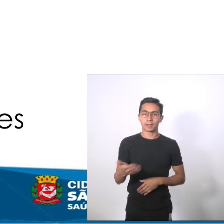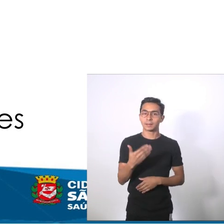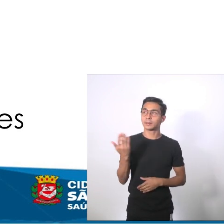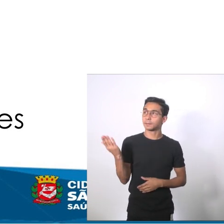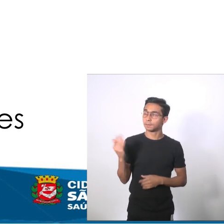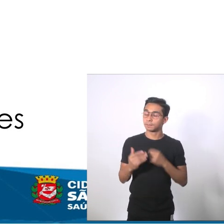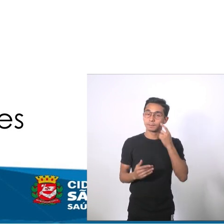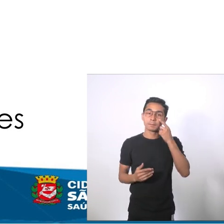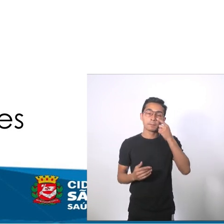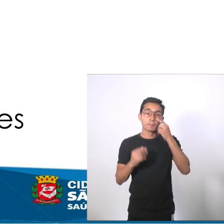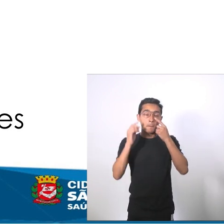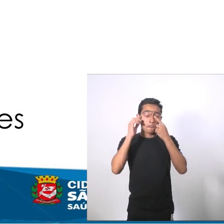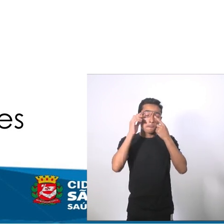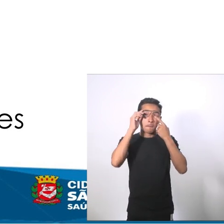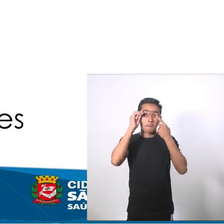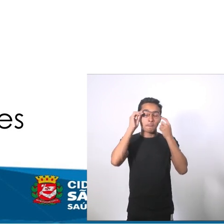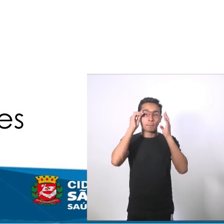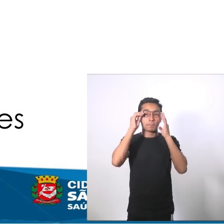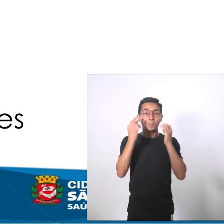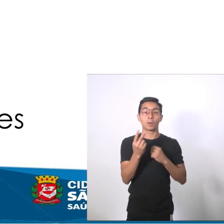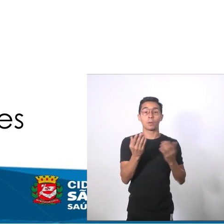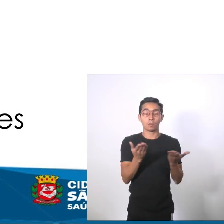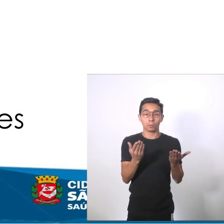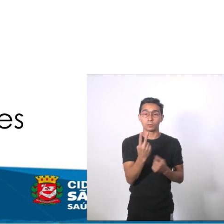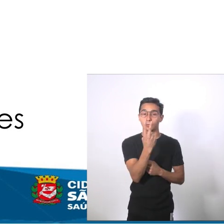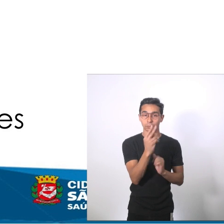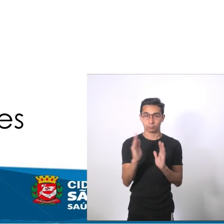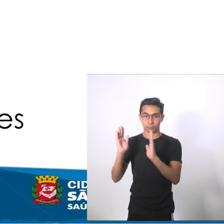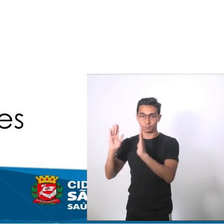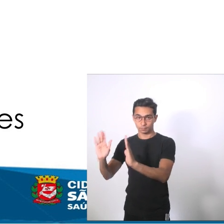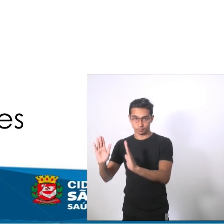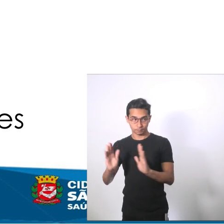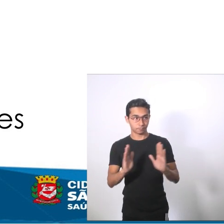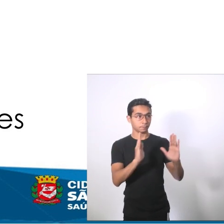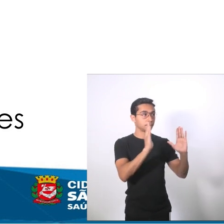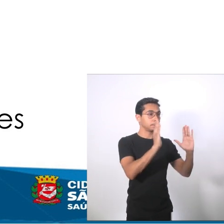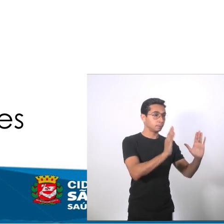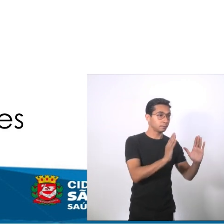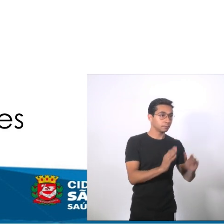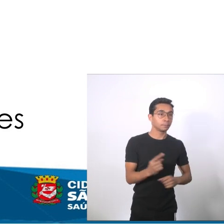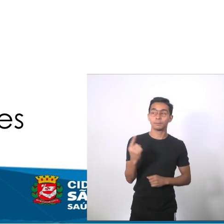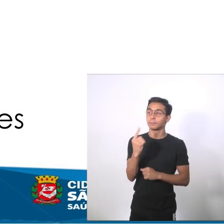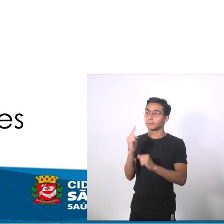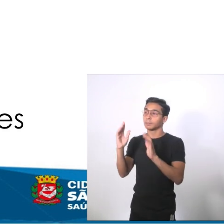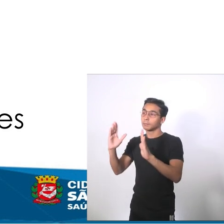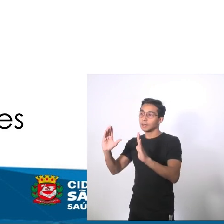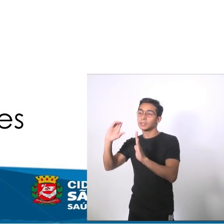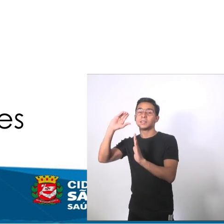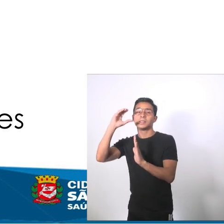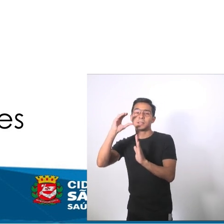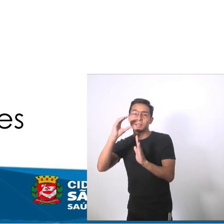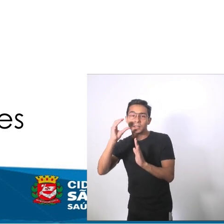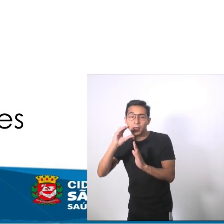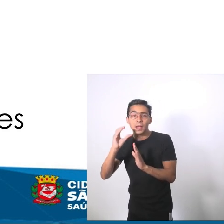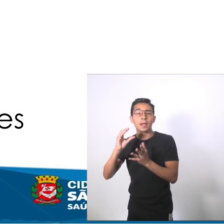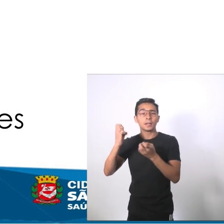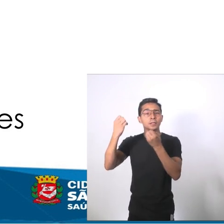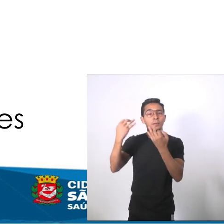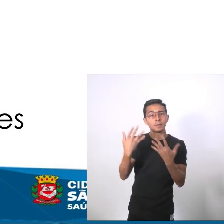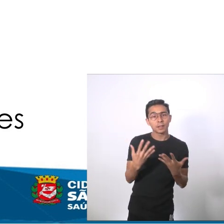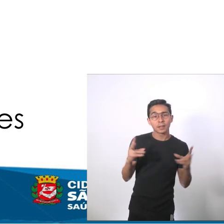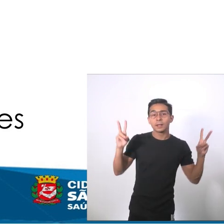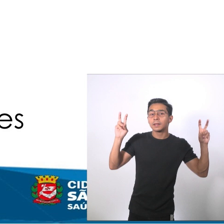A agenda de hoje terá 2 blocos, então esse primeiro eu abro com o bloco científico, falando de histórico, epidemiologia